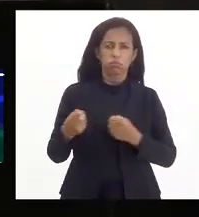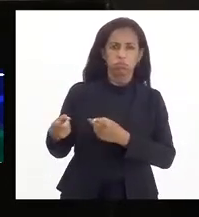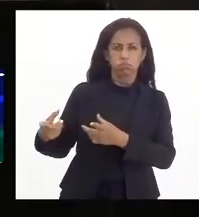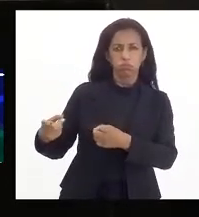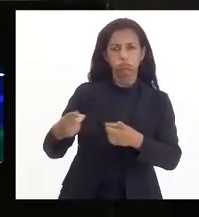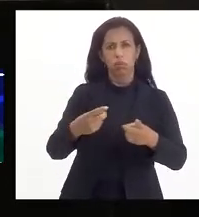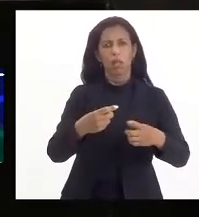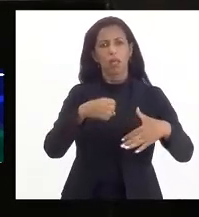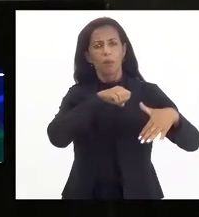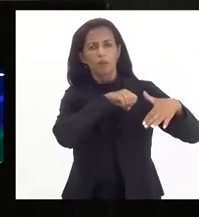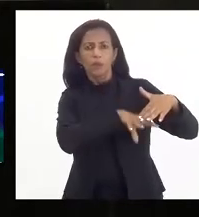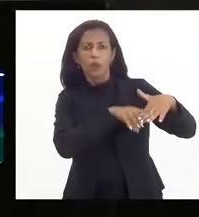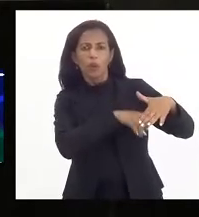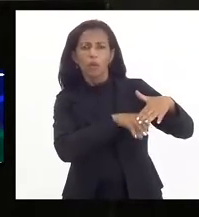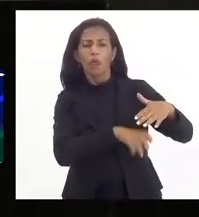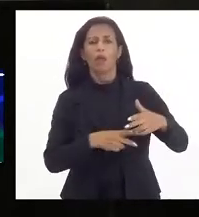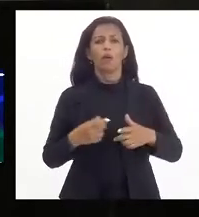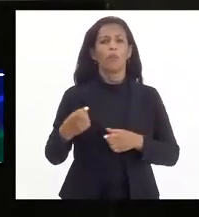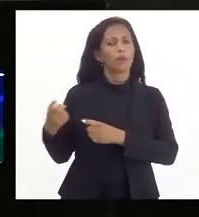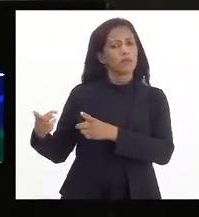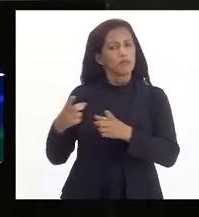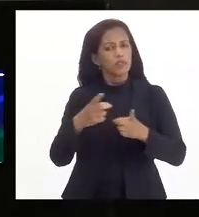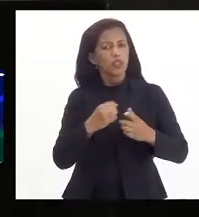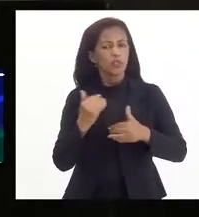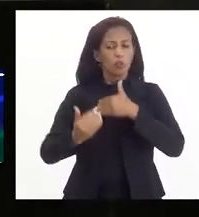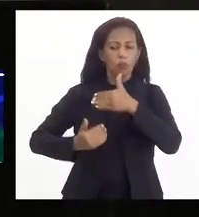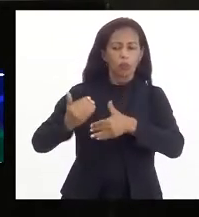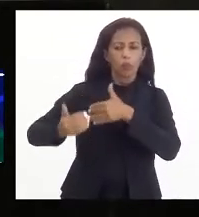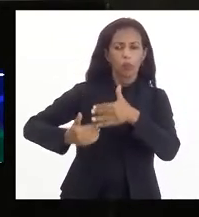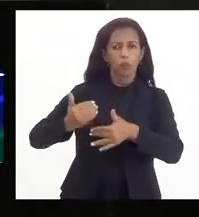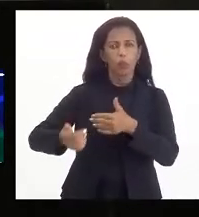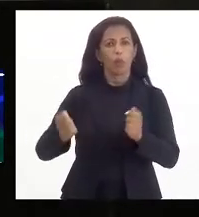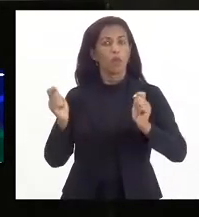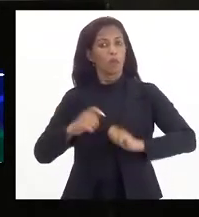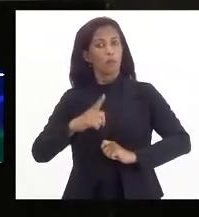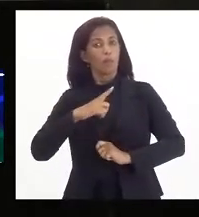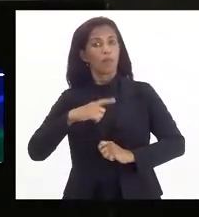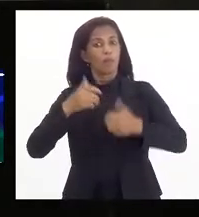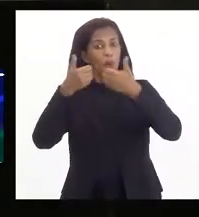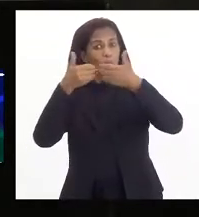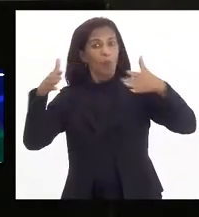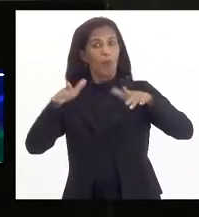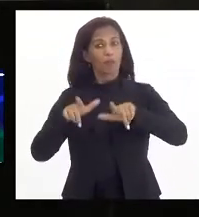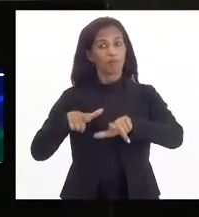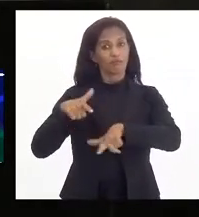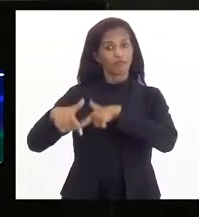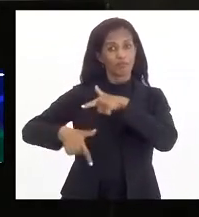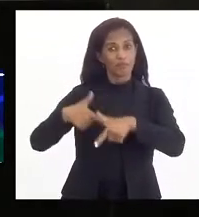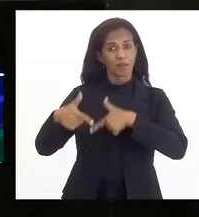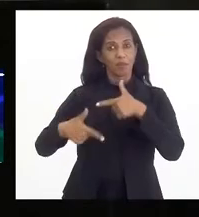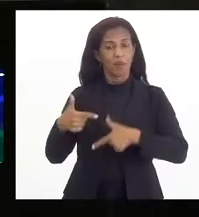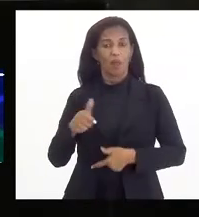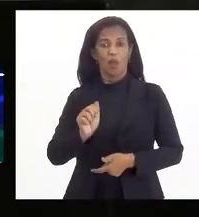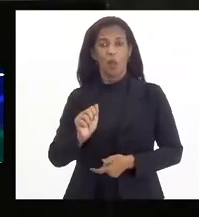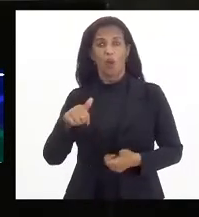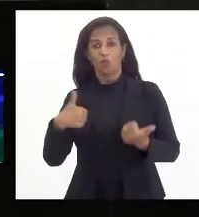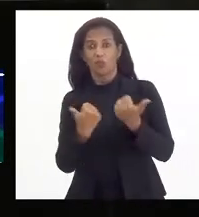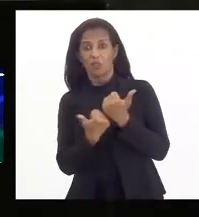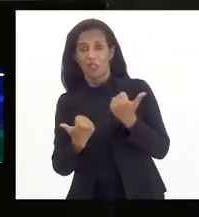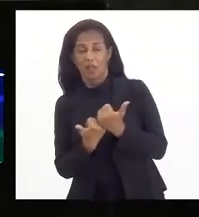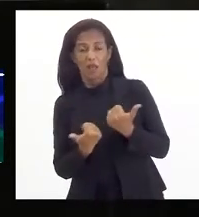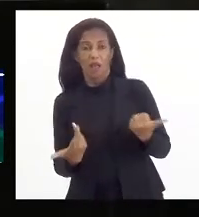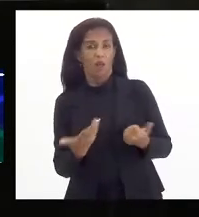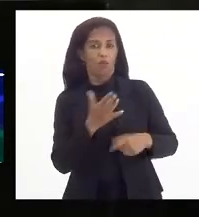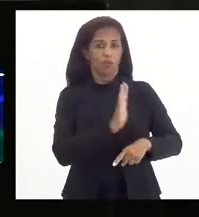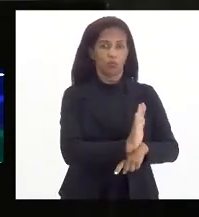ser estocados e comercializado de Pouco a Pouco Lu que possa abrir a perspectiva de gerar um emprego um auxiliar um assistente